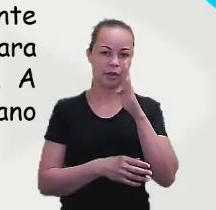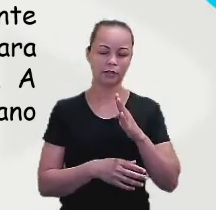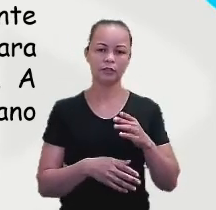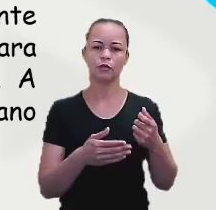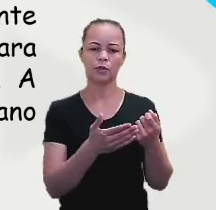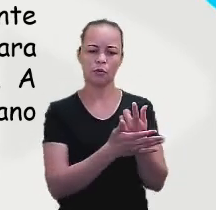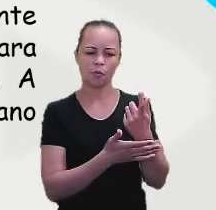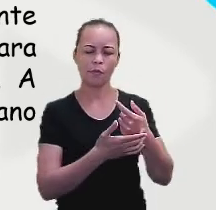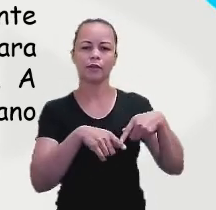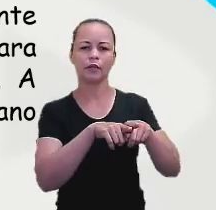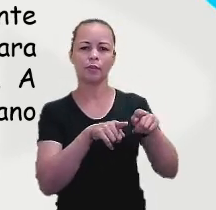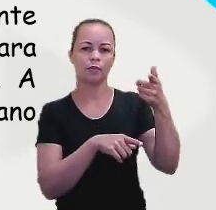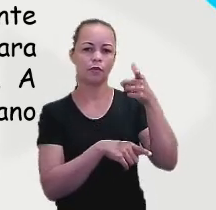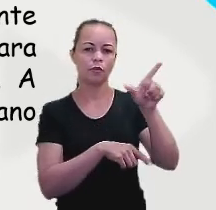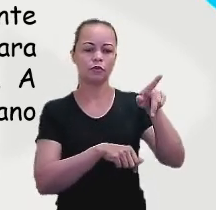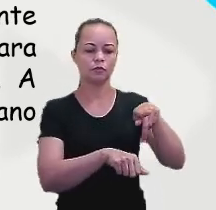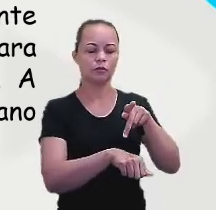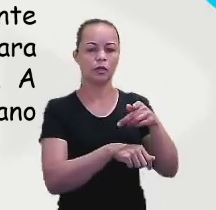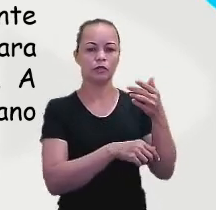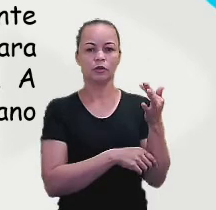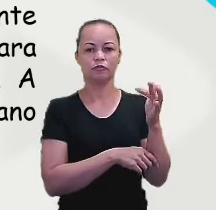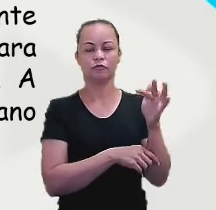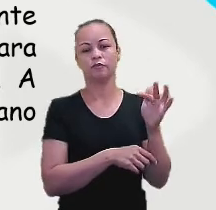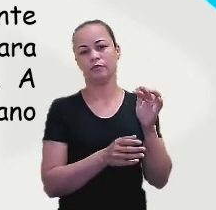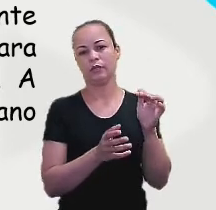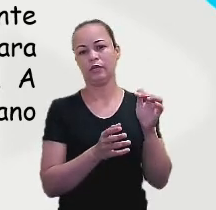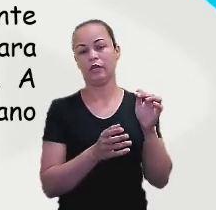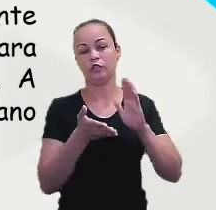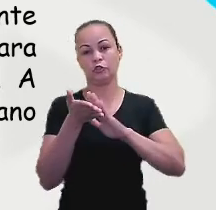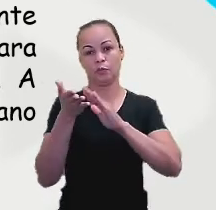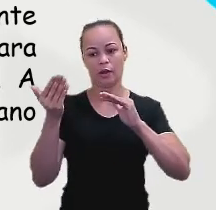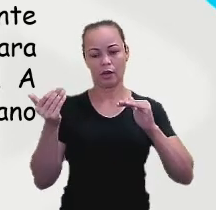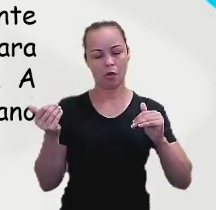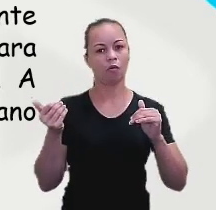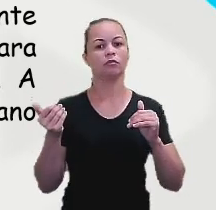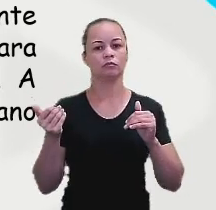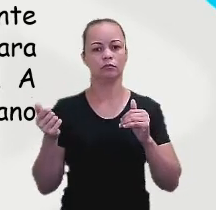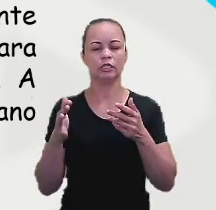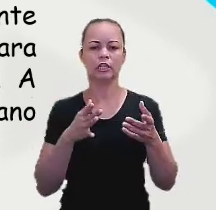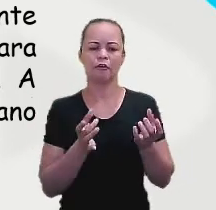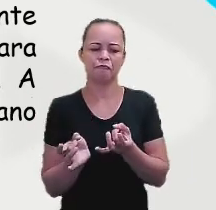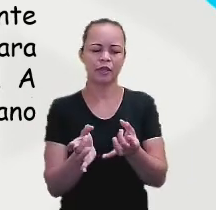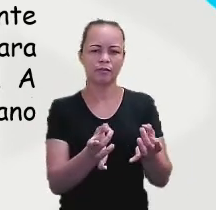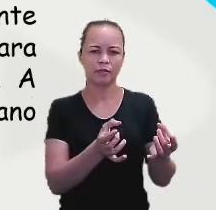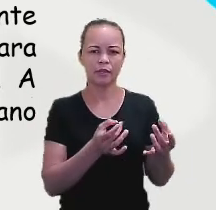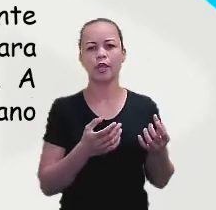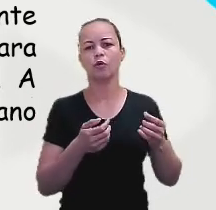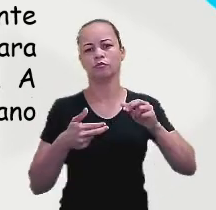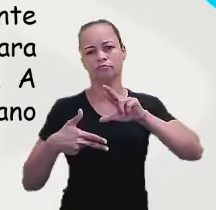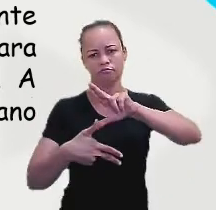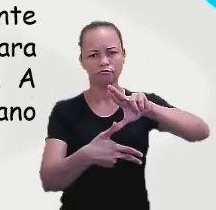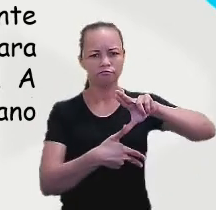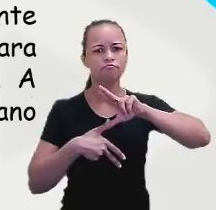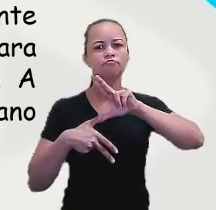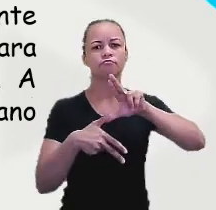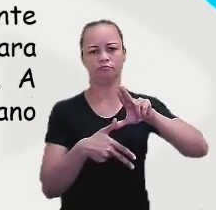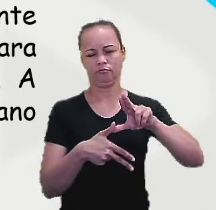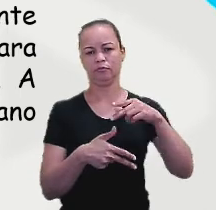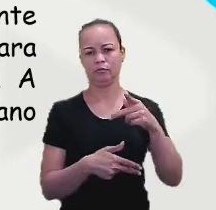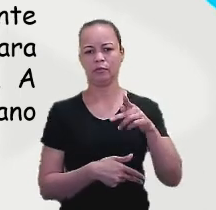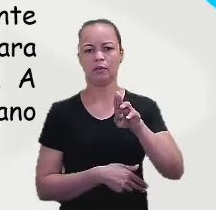pela espanhola Editorial Planeta, que a traduziu para o espanhol e a vendeu em quase toda a América Latina. A enciclopédia